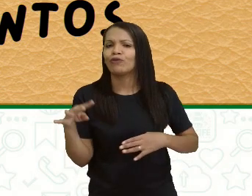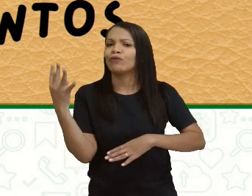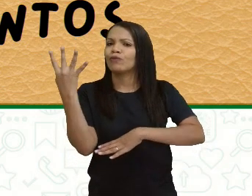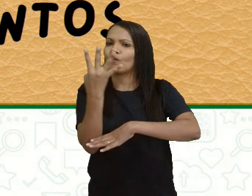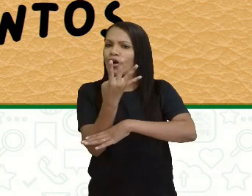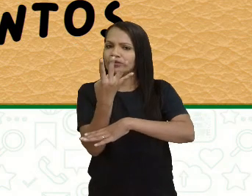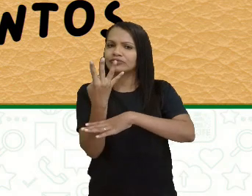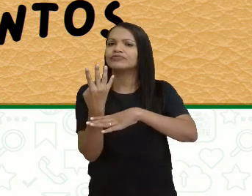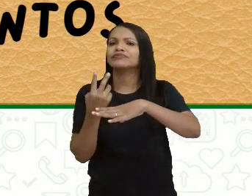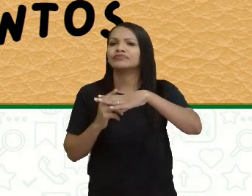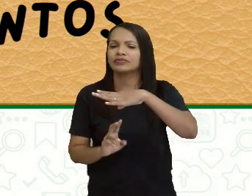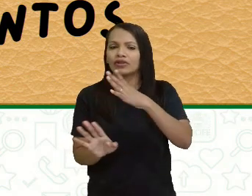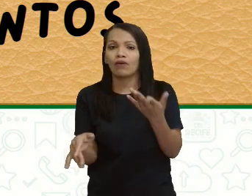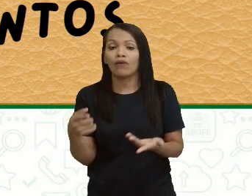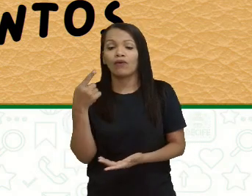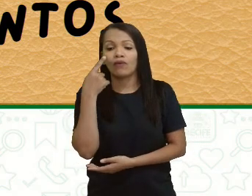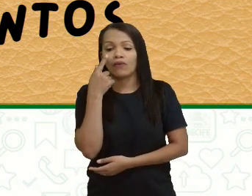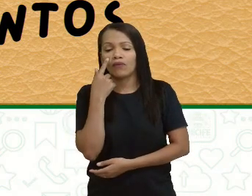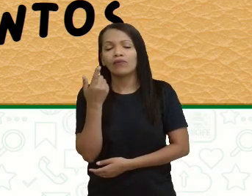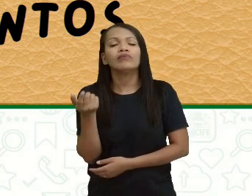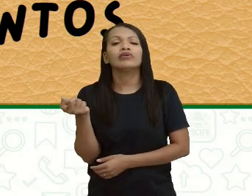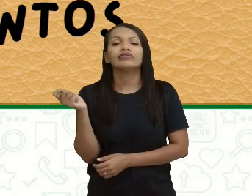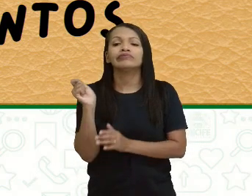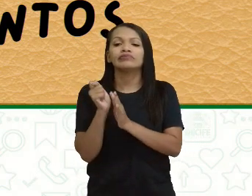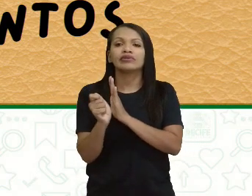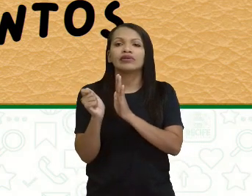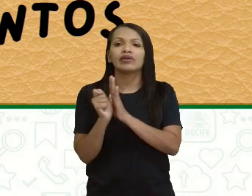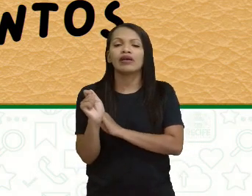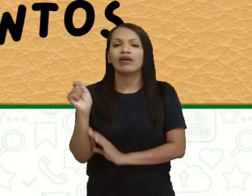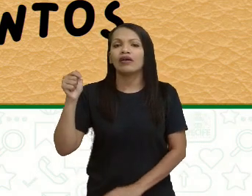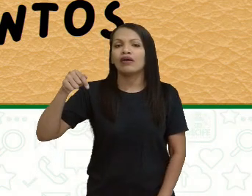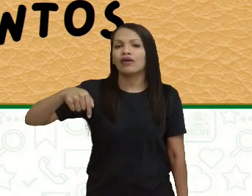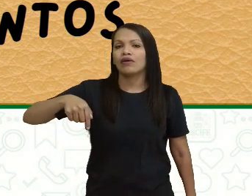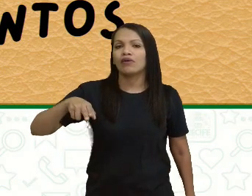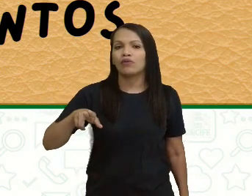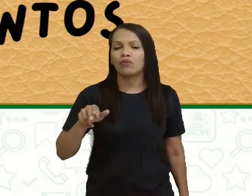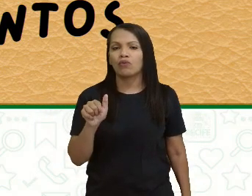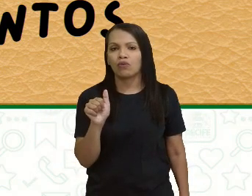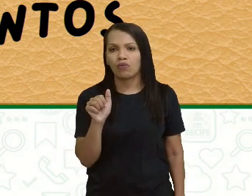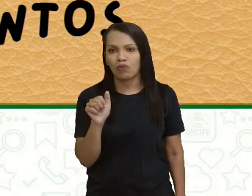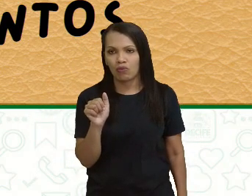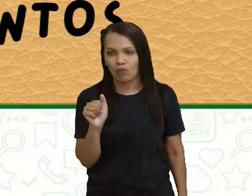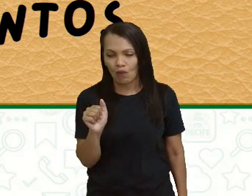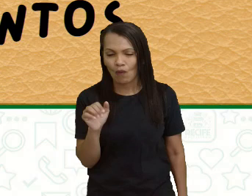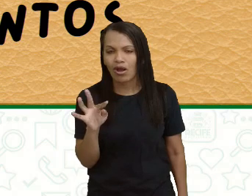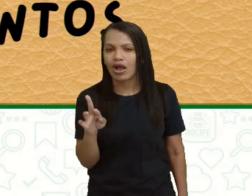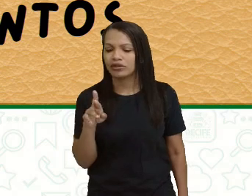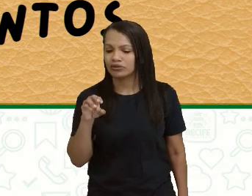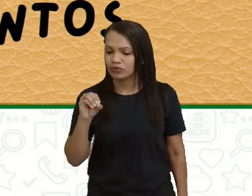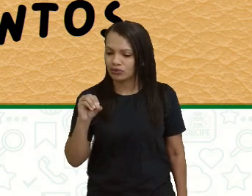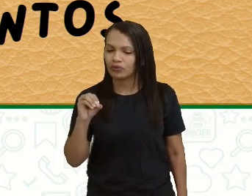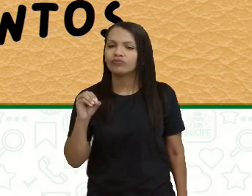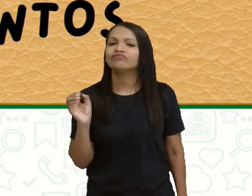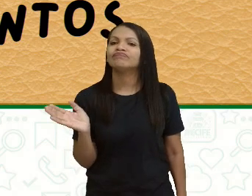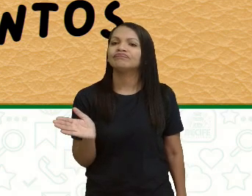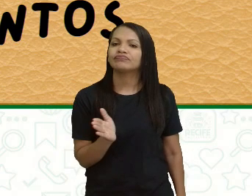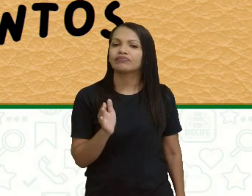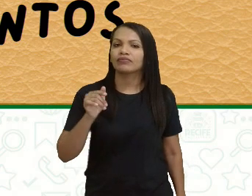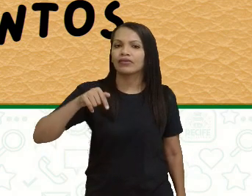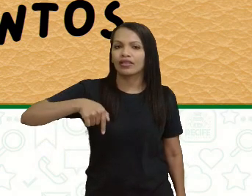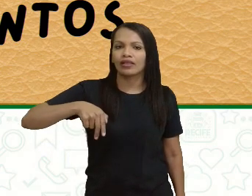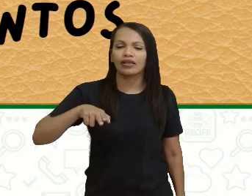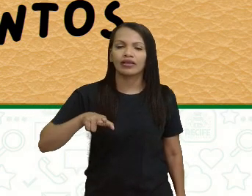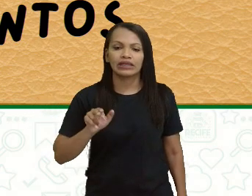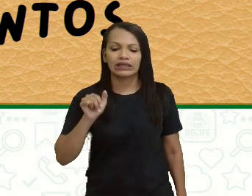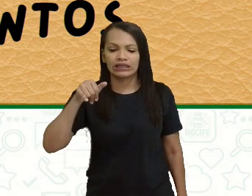exatamente a quantidade de fatias que sobrou, ou partes que sobrou, né? Eu